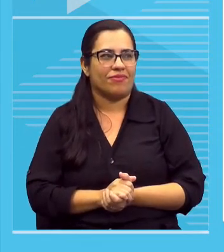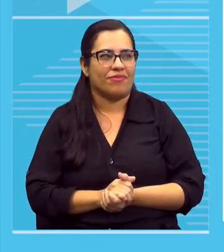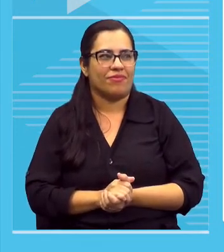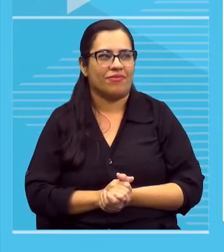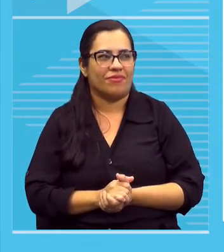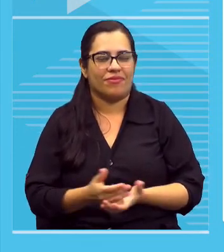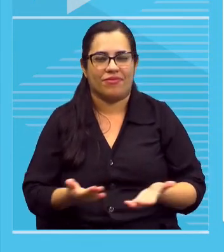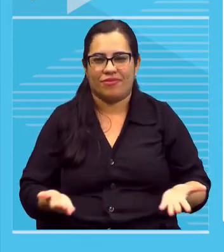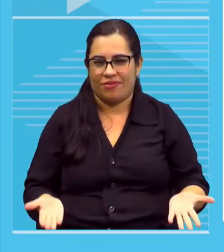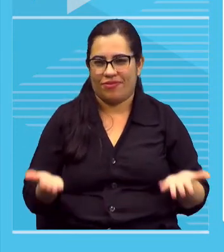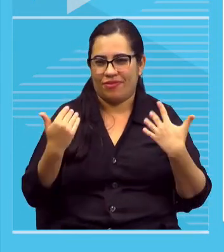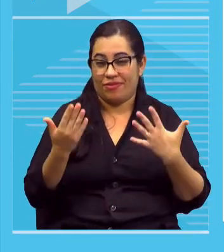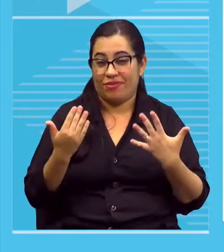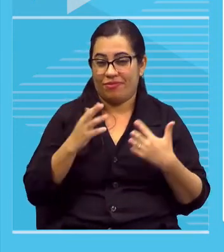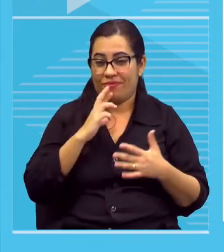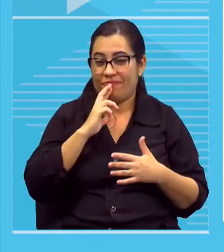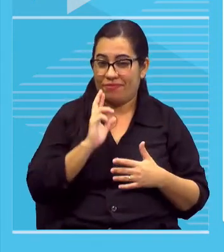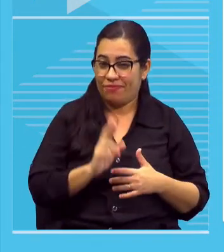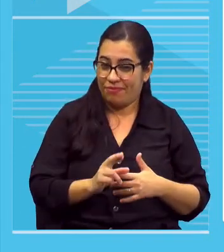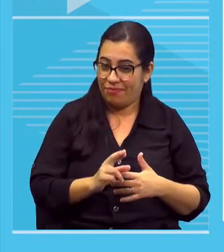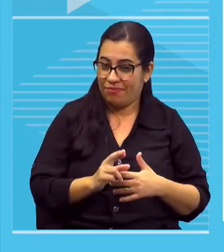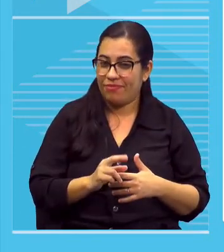e bora fazer